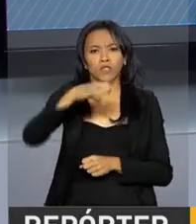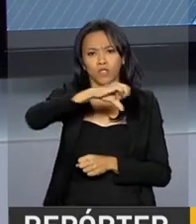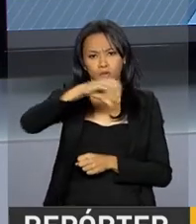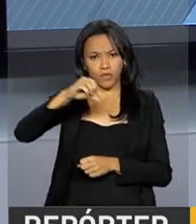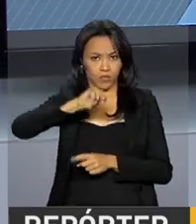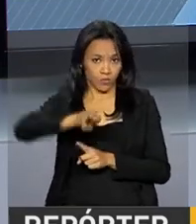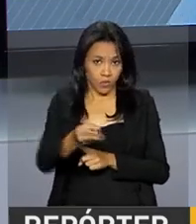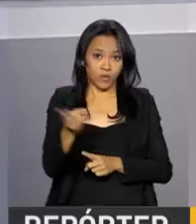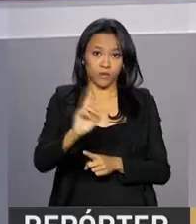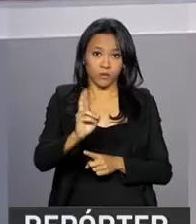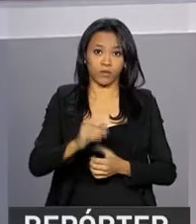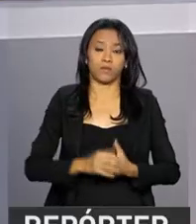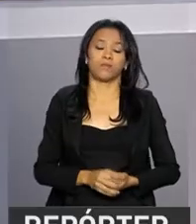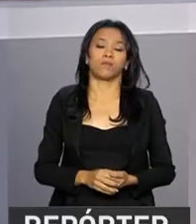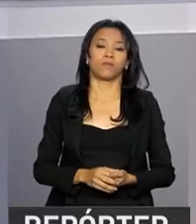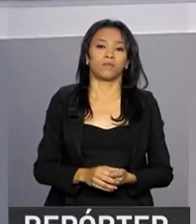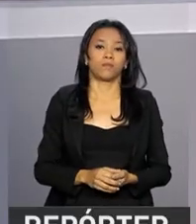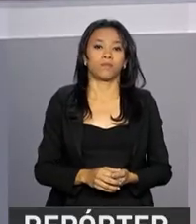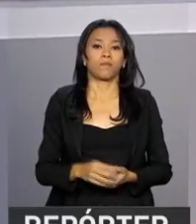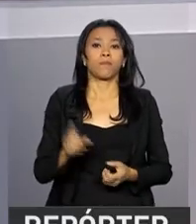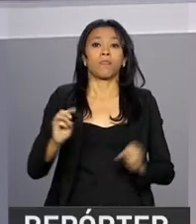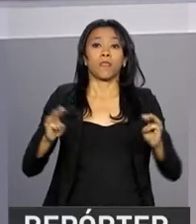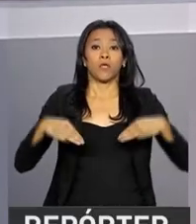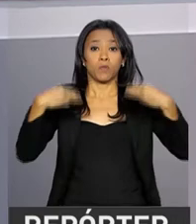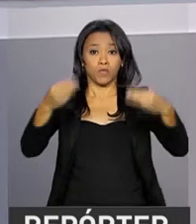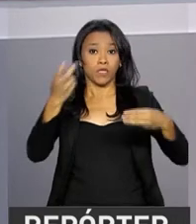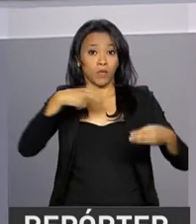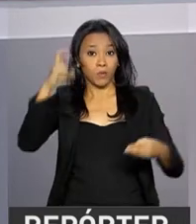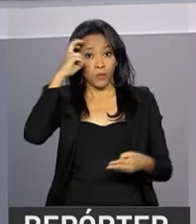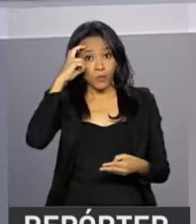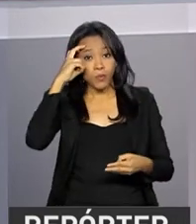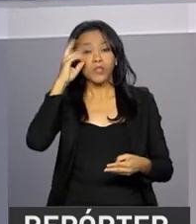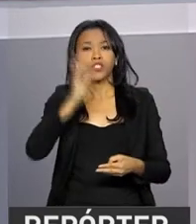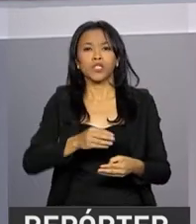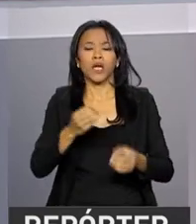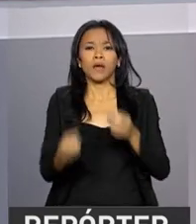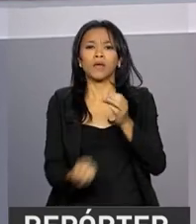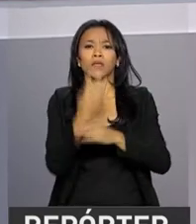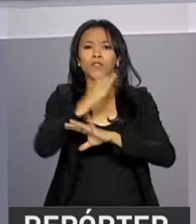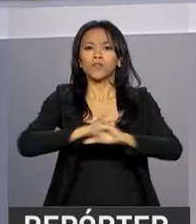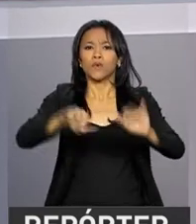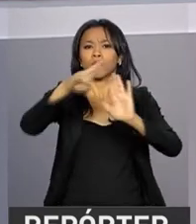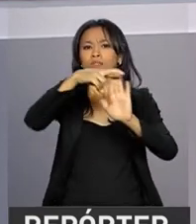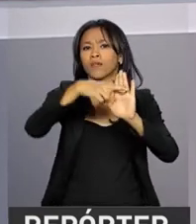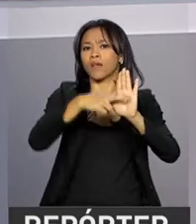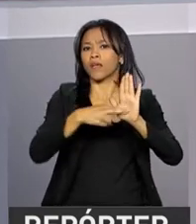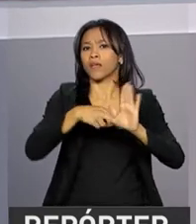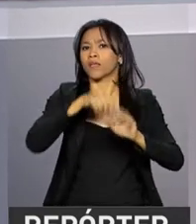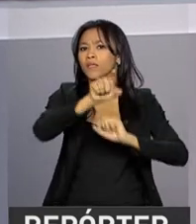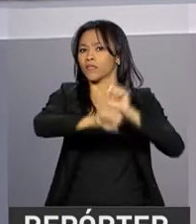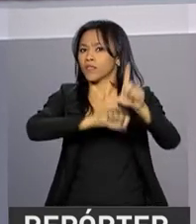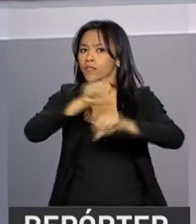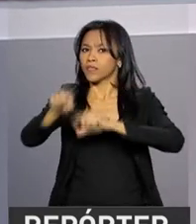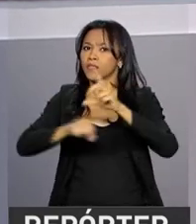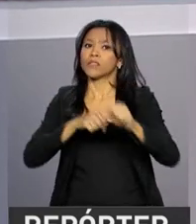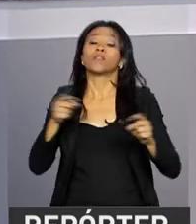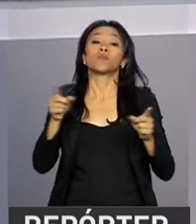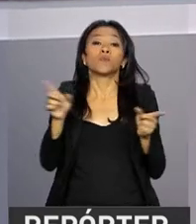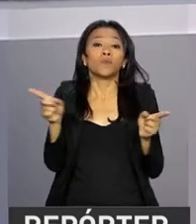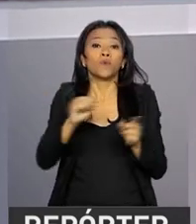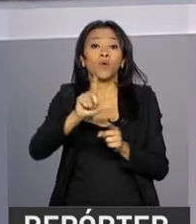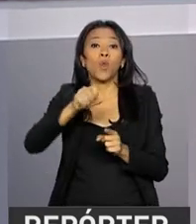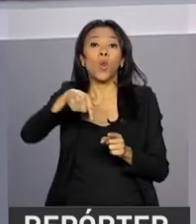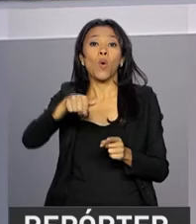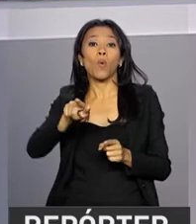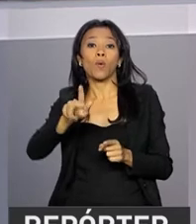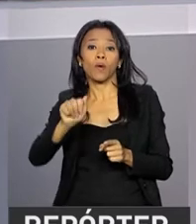reais eo ministério da cultura publicou as regras para o processo de seleção do longa metragem a ser indicado como